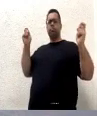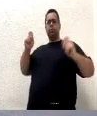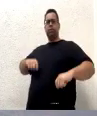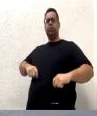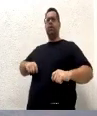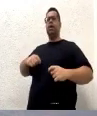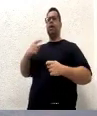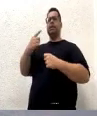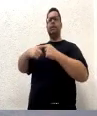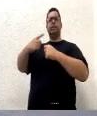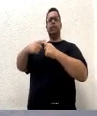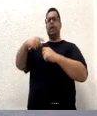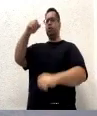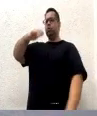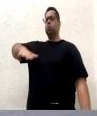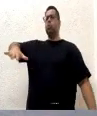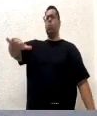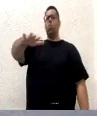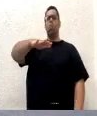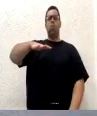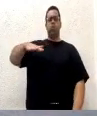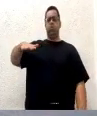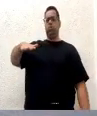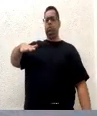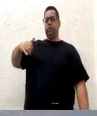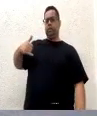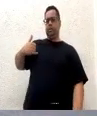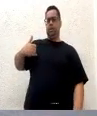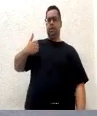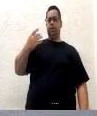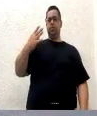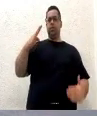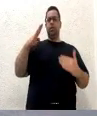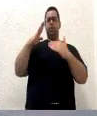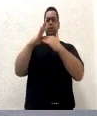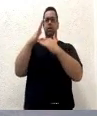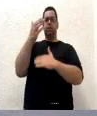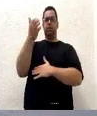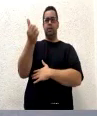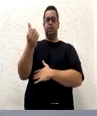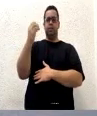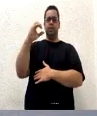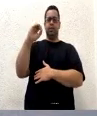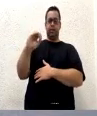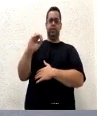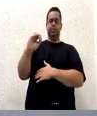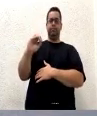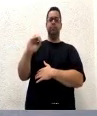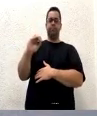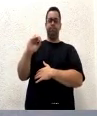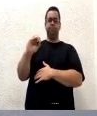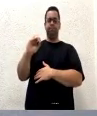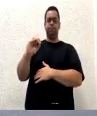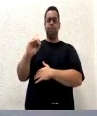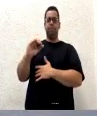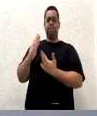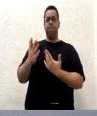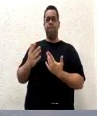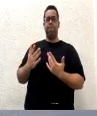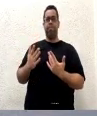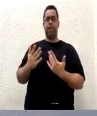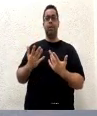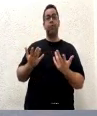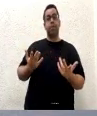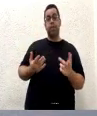então de 4 a 60 anos, que estão indicadas, estão legíveis para tomar a vacina, né? Então,